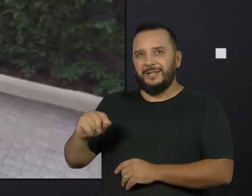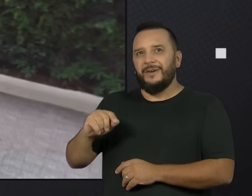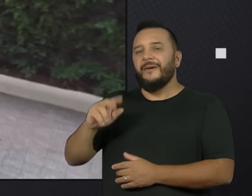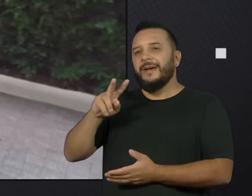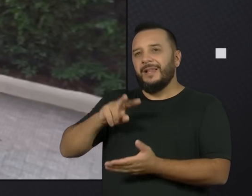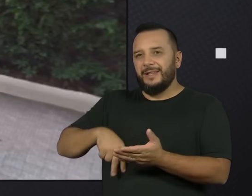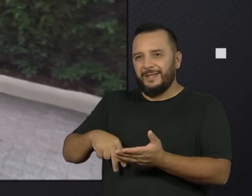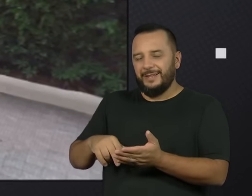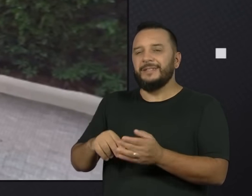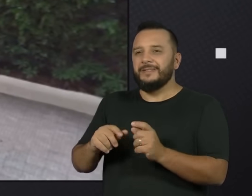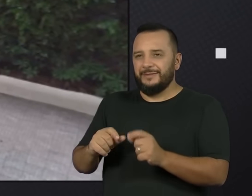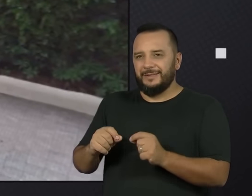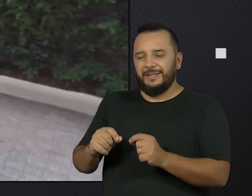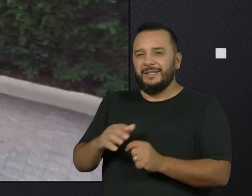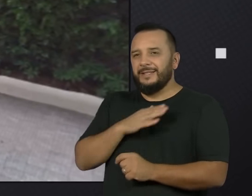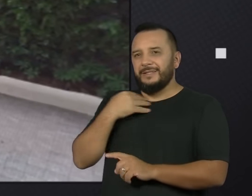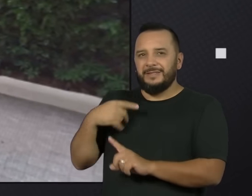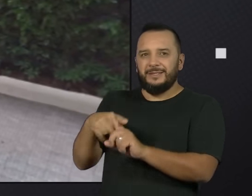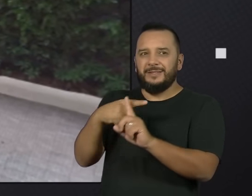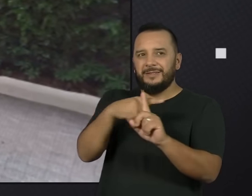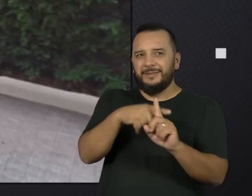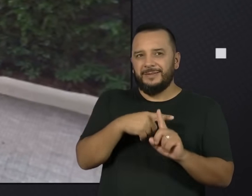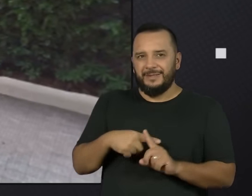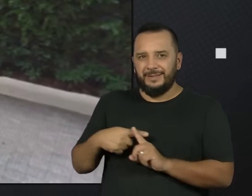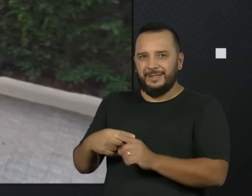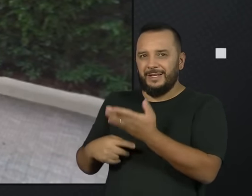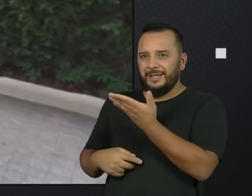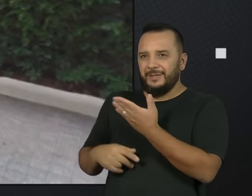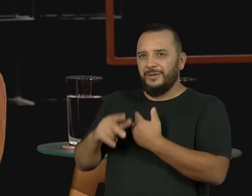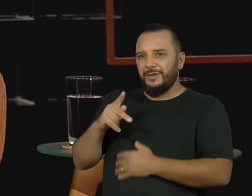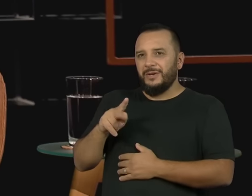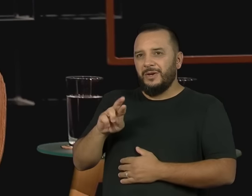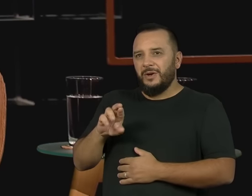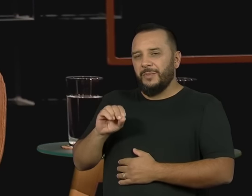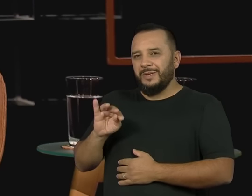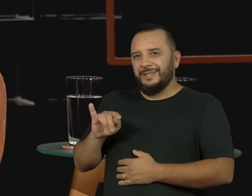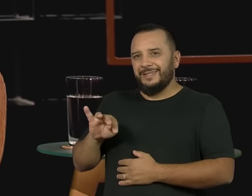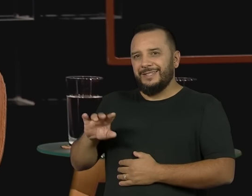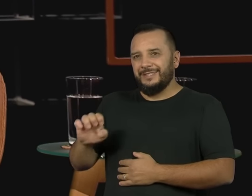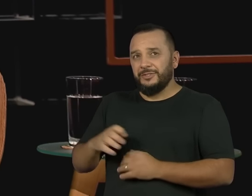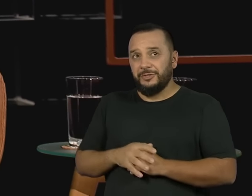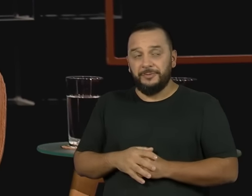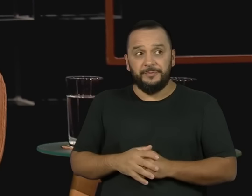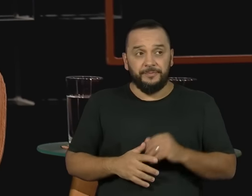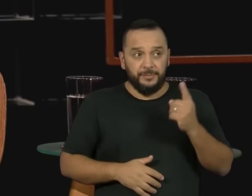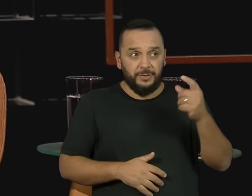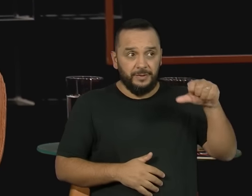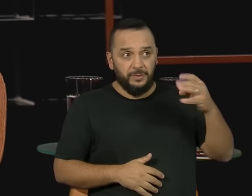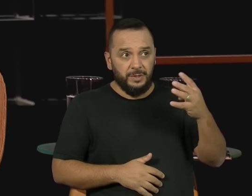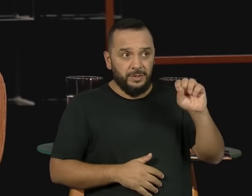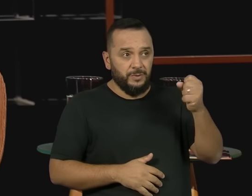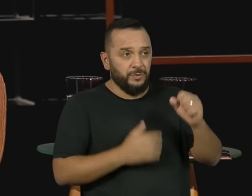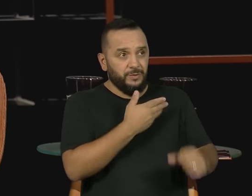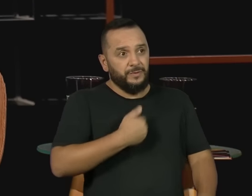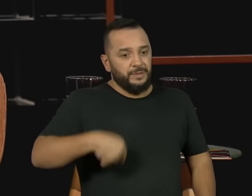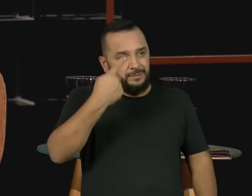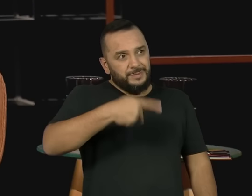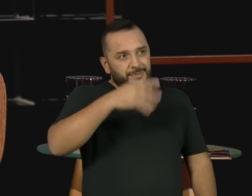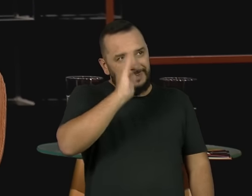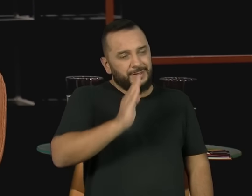que existe até hoje, que é os protestantes. Costanza, em 1948, o governo brasileiro